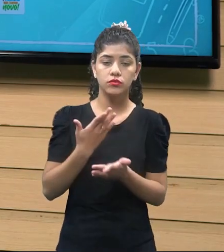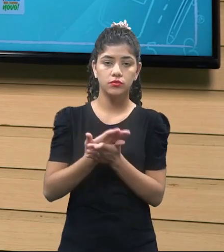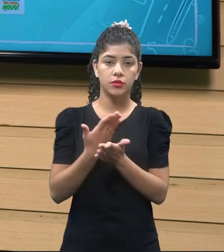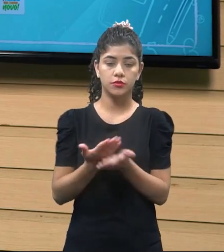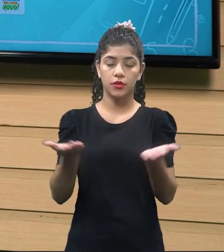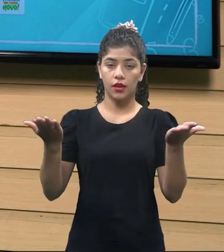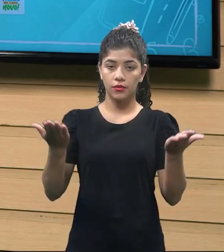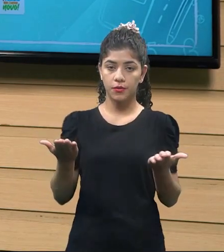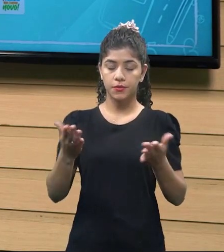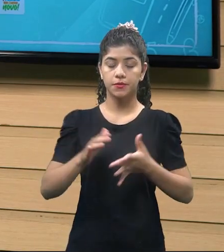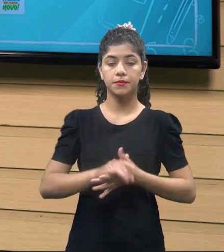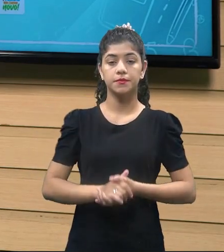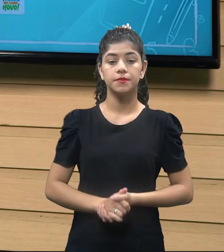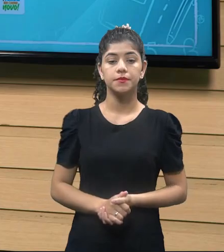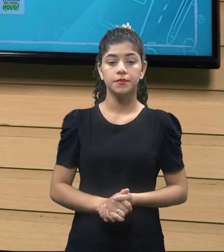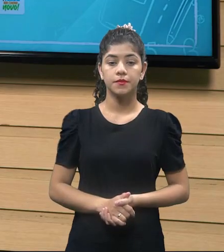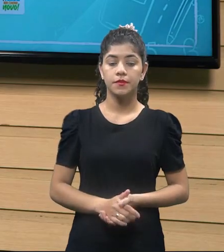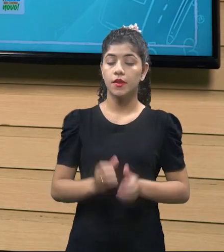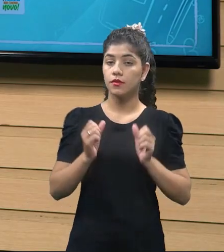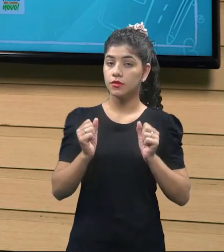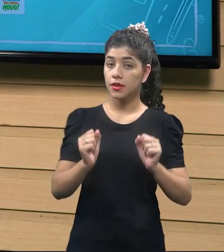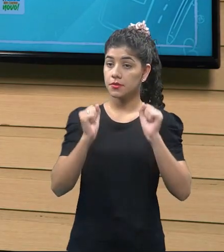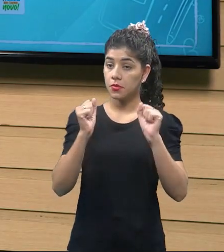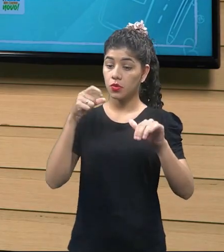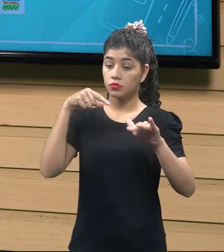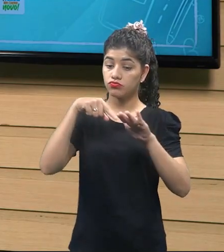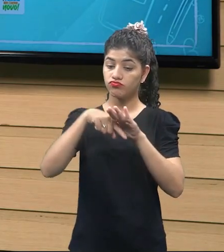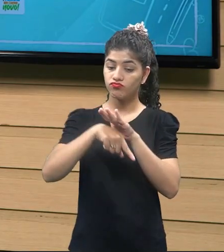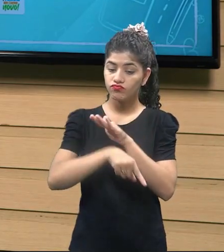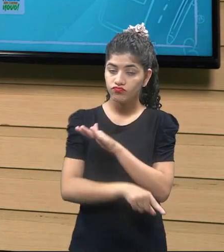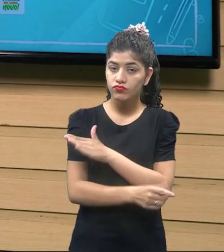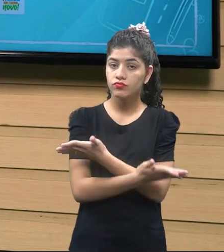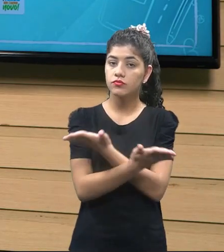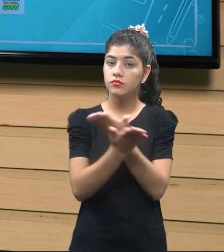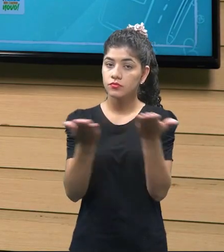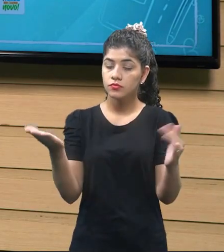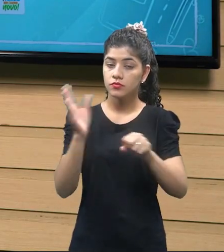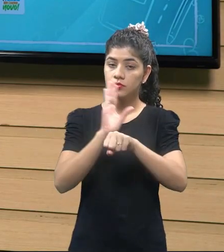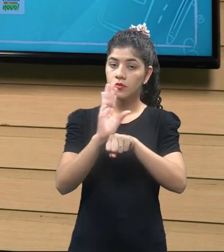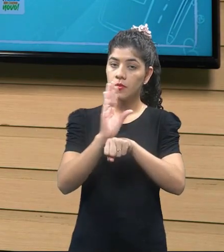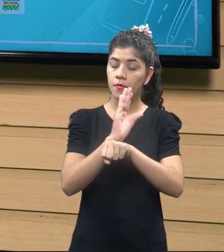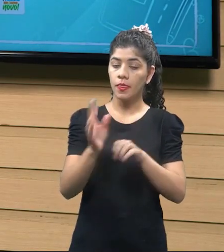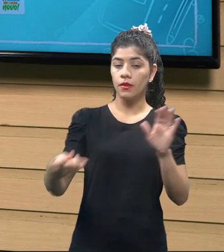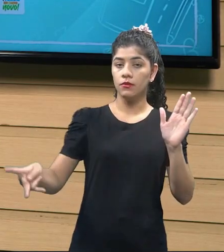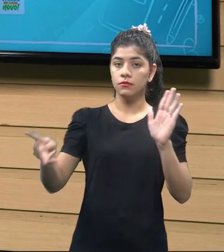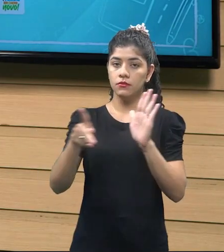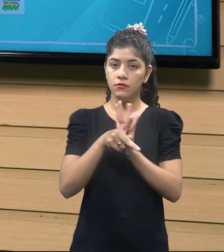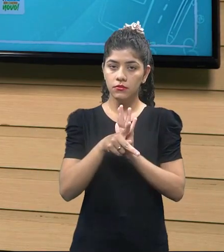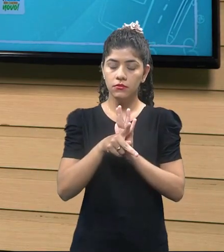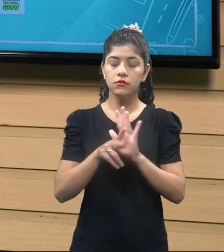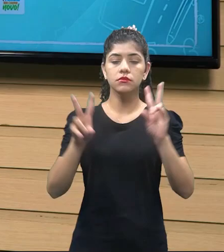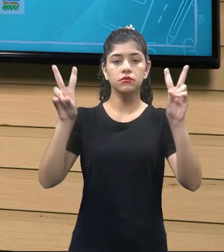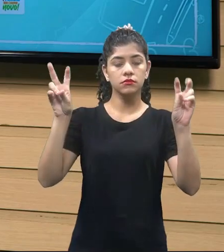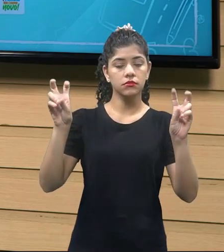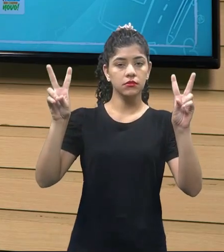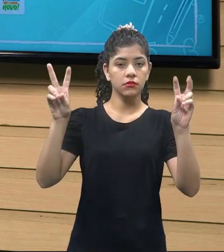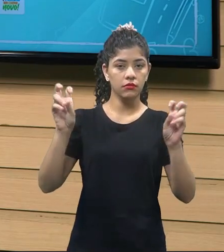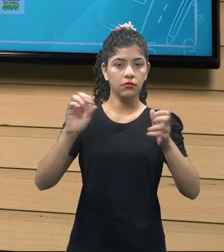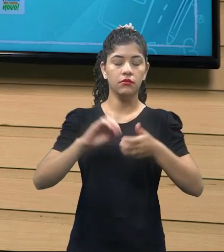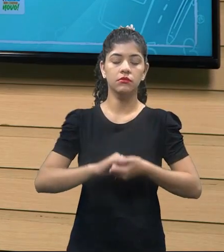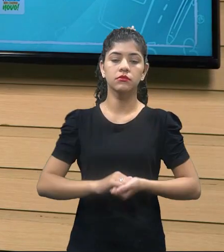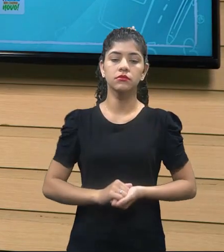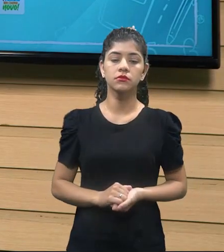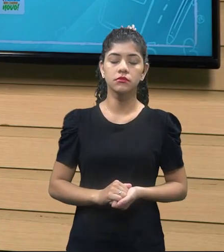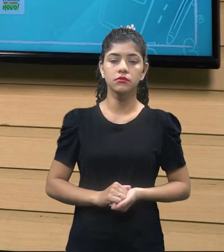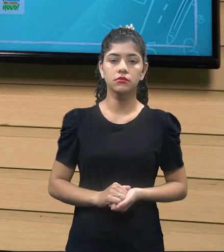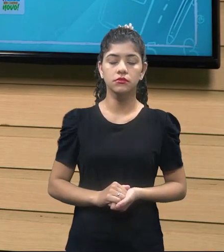aula de hoje, vocês poderão se aprofundar em cursos específicos próprios para esse tipo de